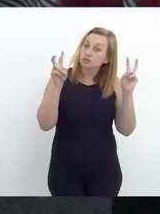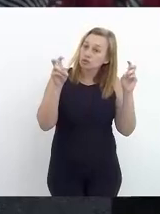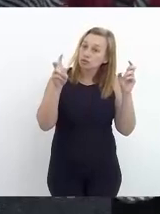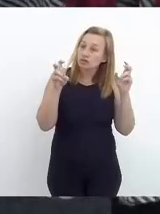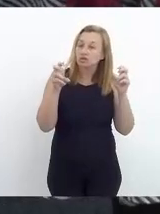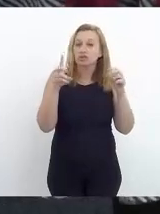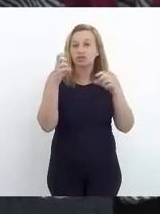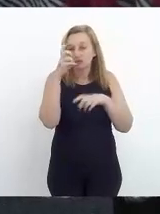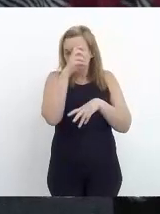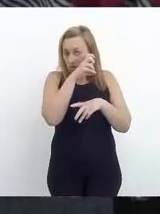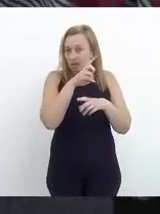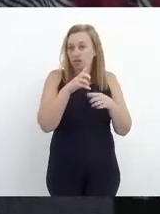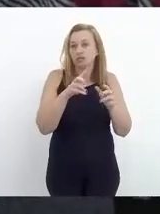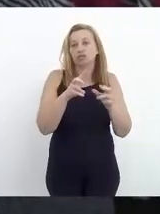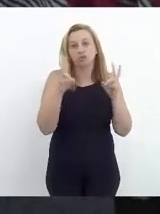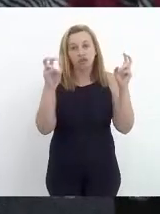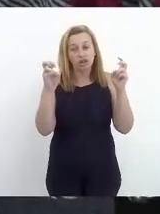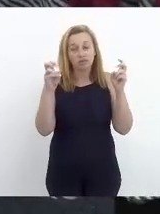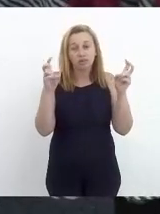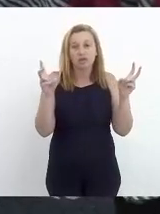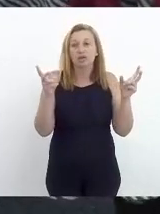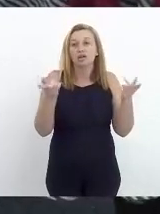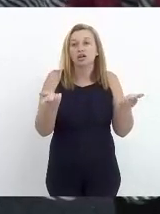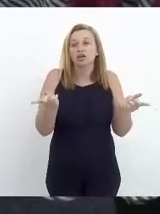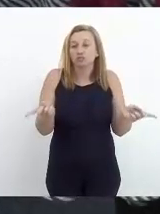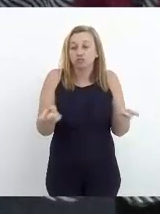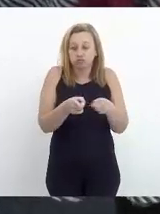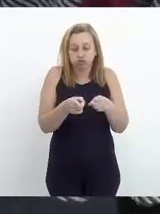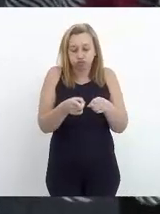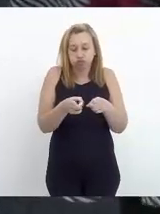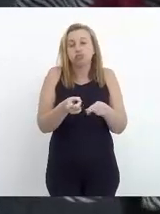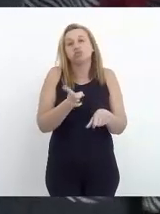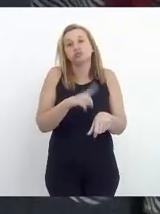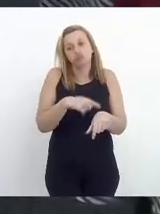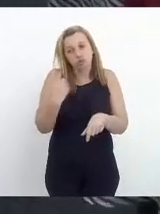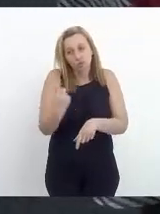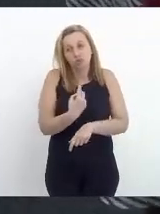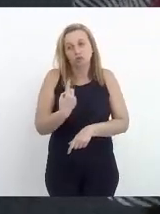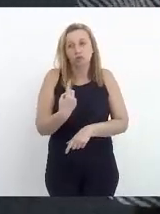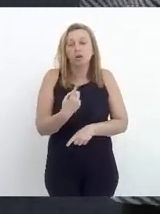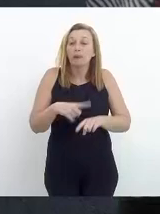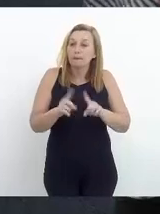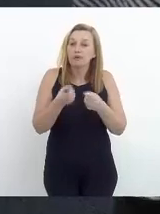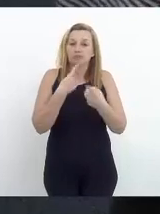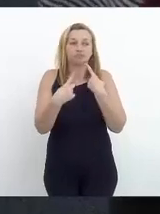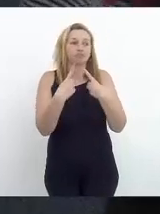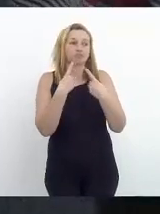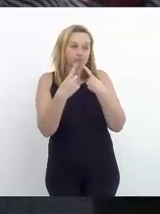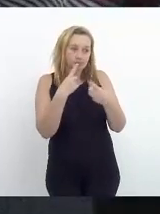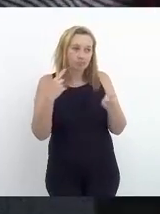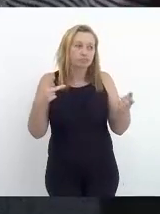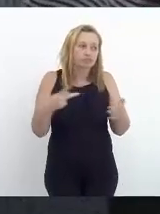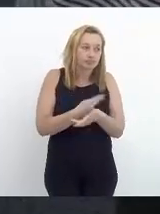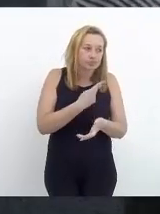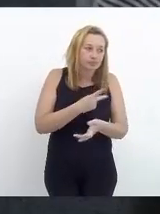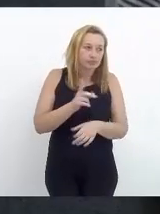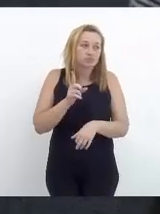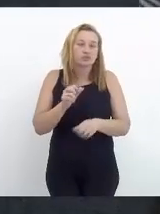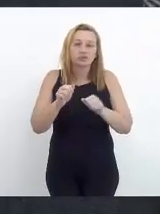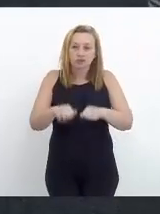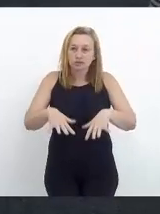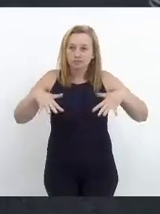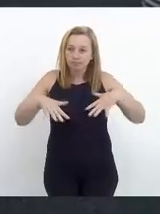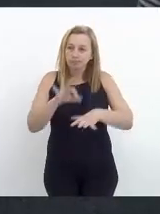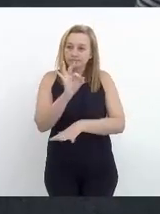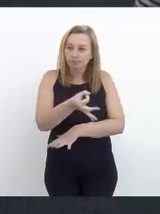é um calendário muito apertado para todos nós. É um ritmo muito acelerado. Mas, ainda assim, os debates têm acontecido e neste plenário,